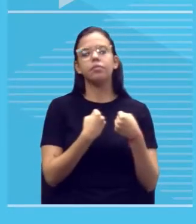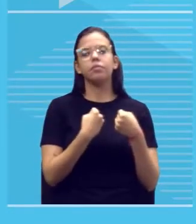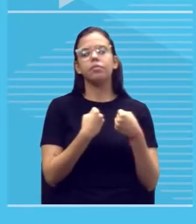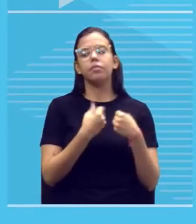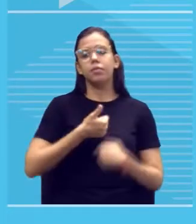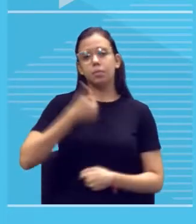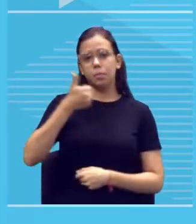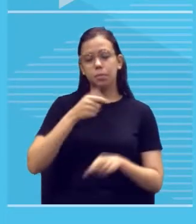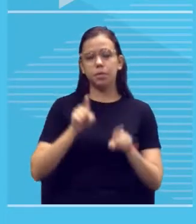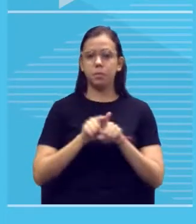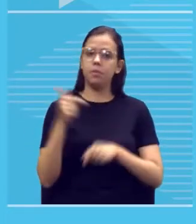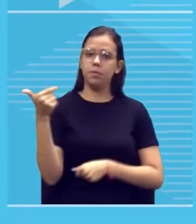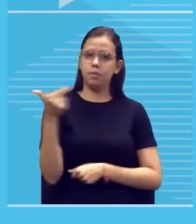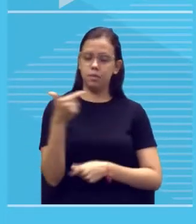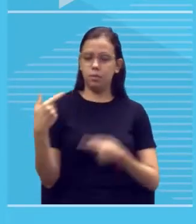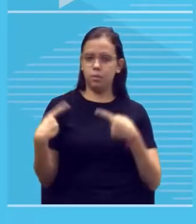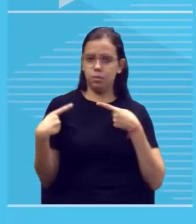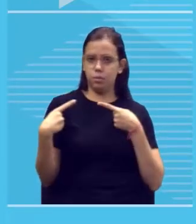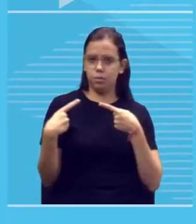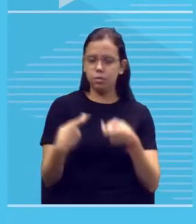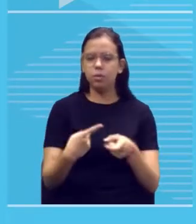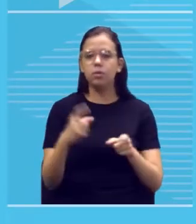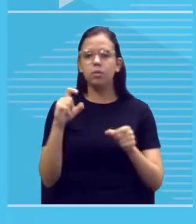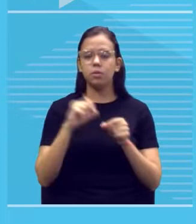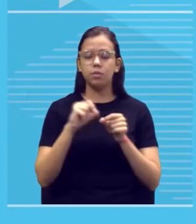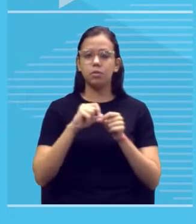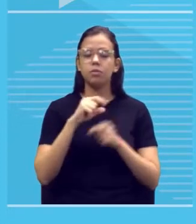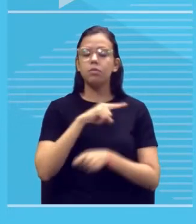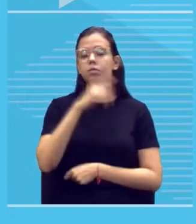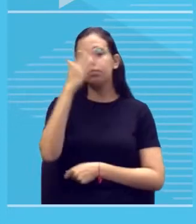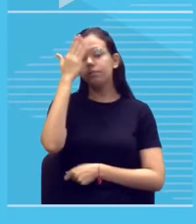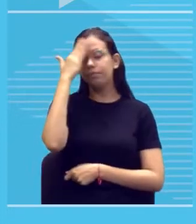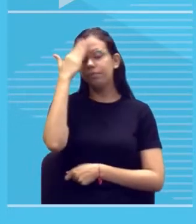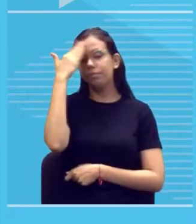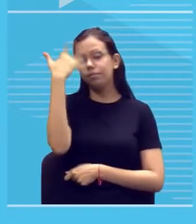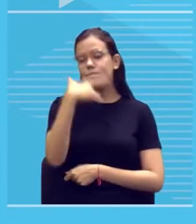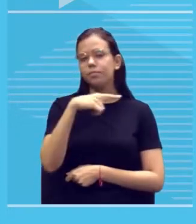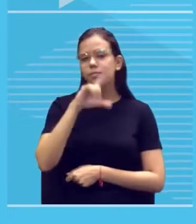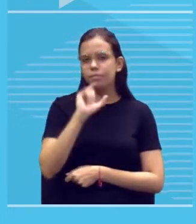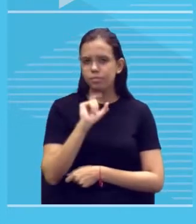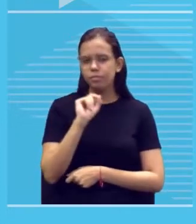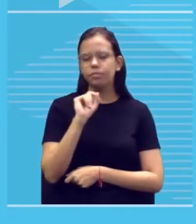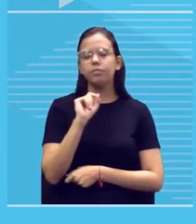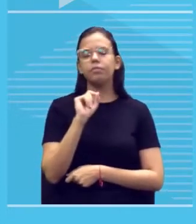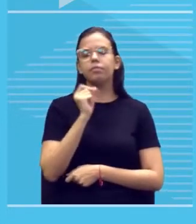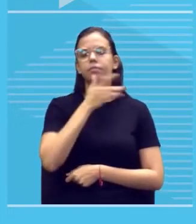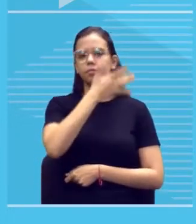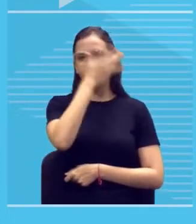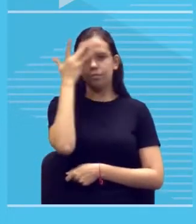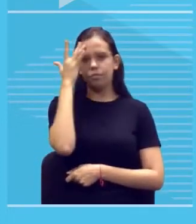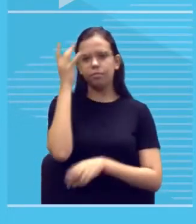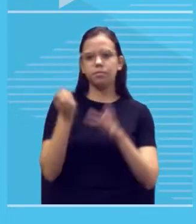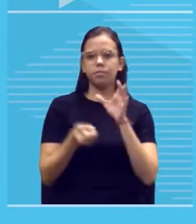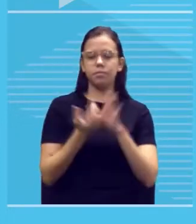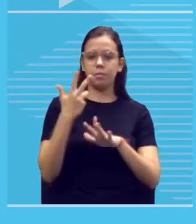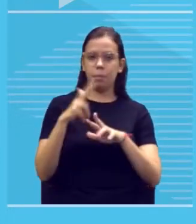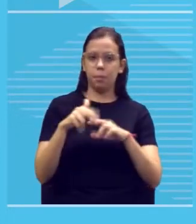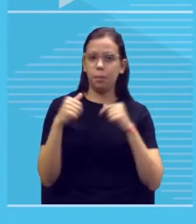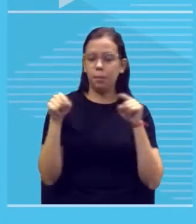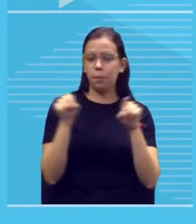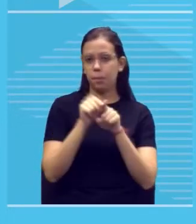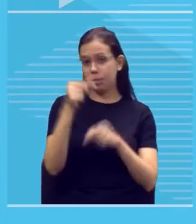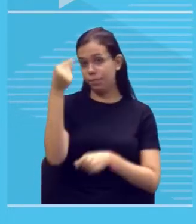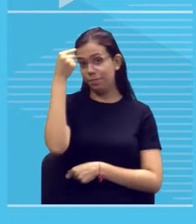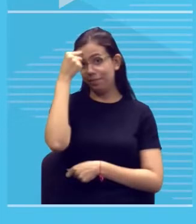da Grande Guerra fez ele entender Quem eram esses causadores e o pensamento